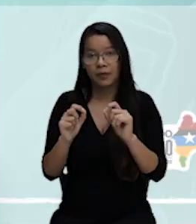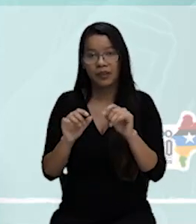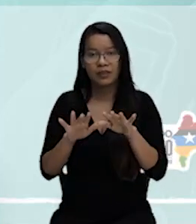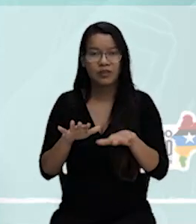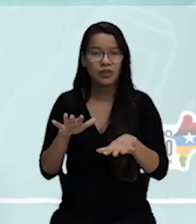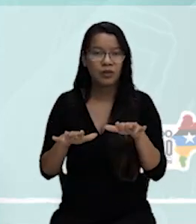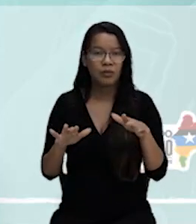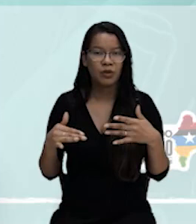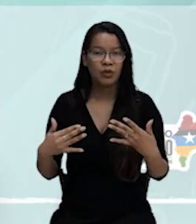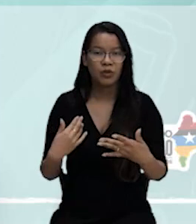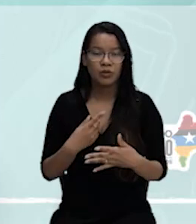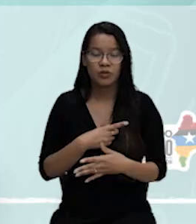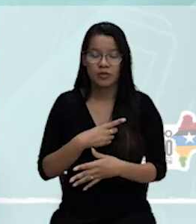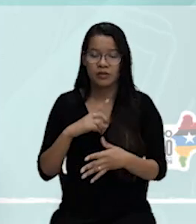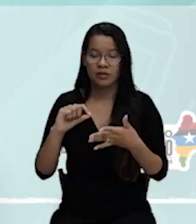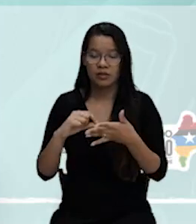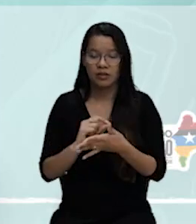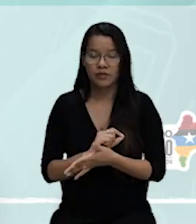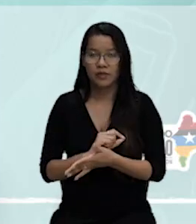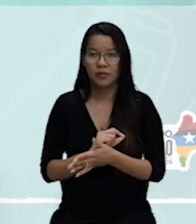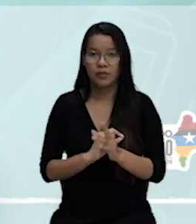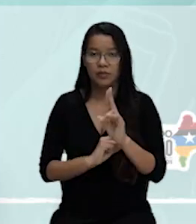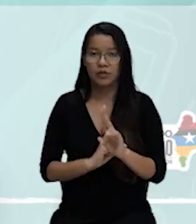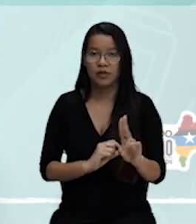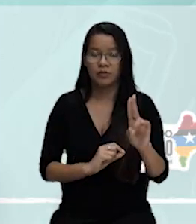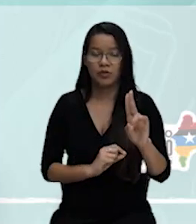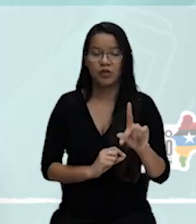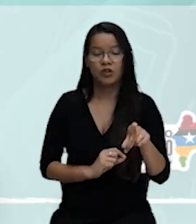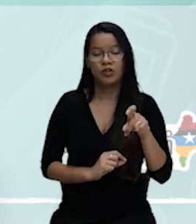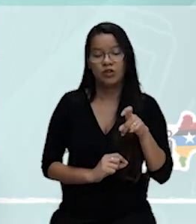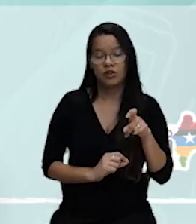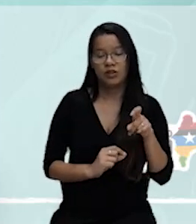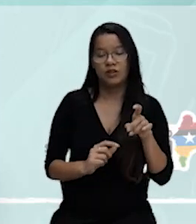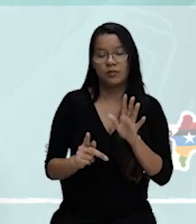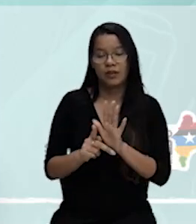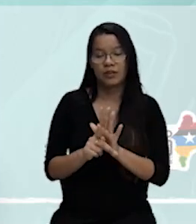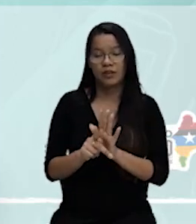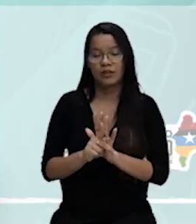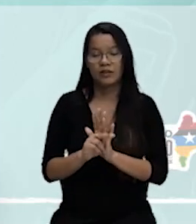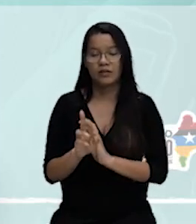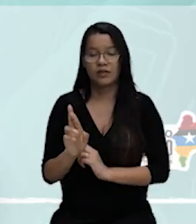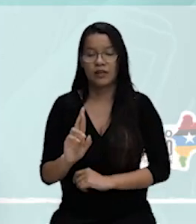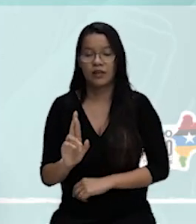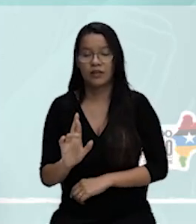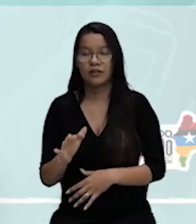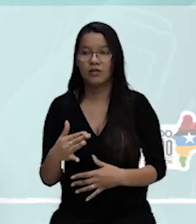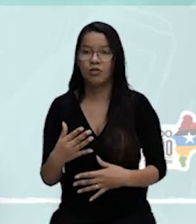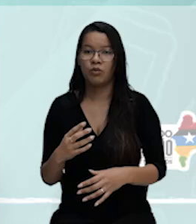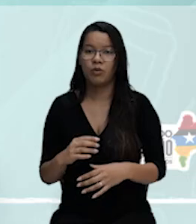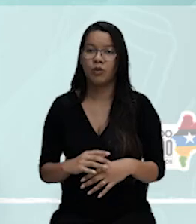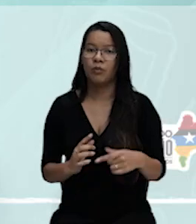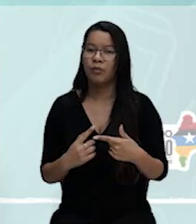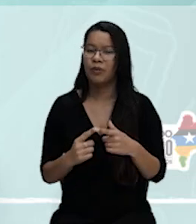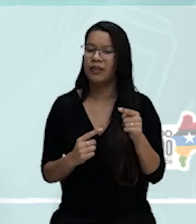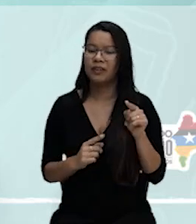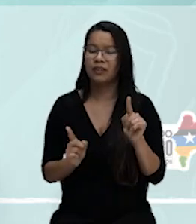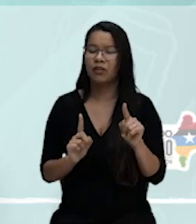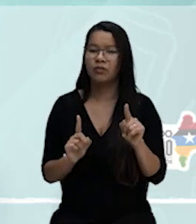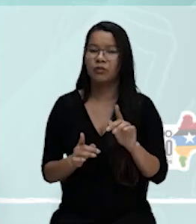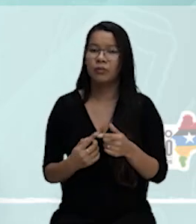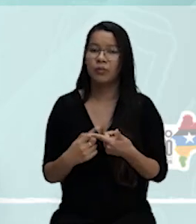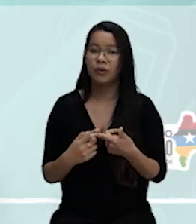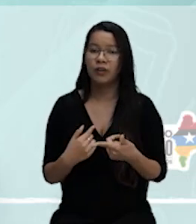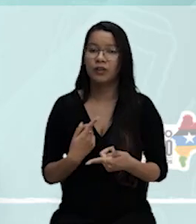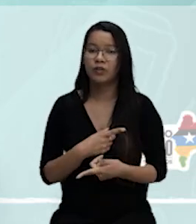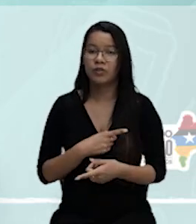quando nós escrevemos o conjunto de solução, nós colocamos assim, x pertence aos reais tal que. Por que aqui não foi colocado? Porque aqui nós